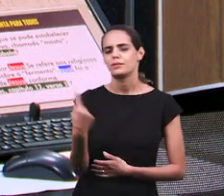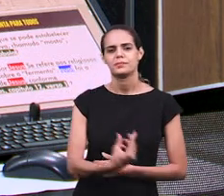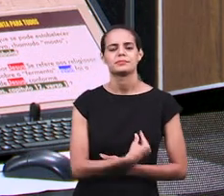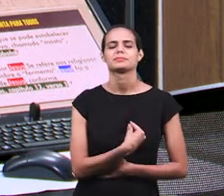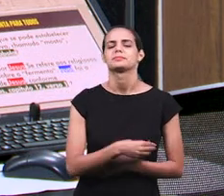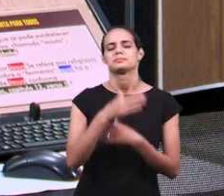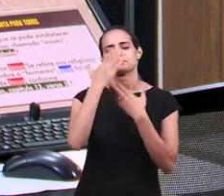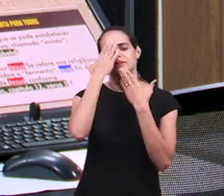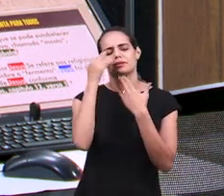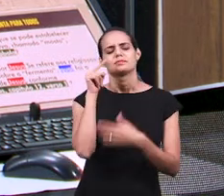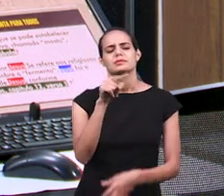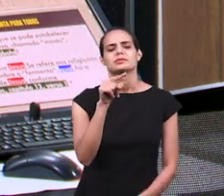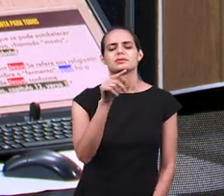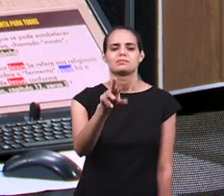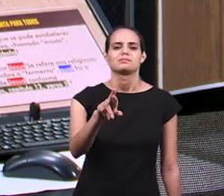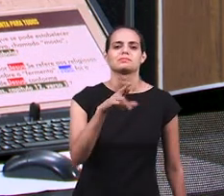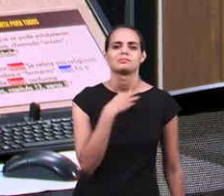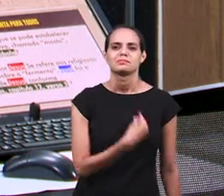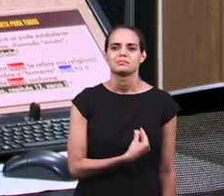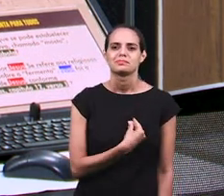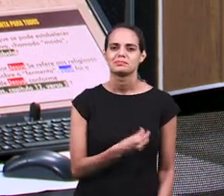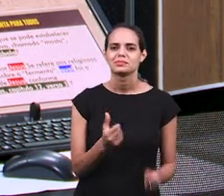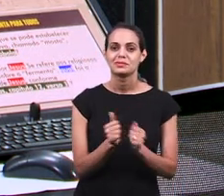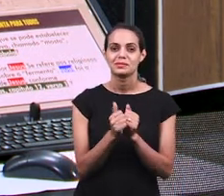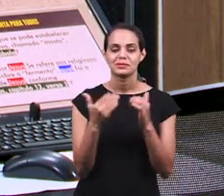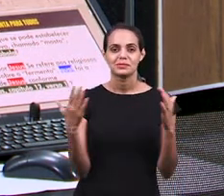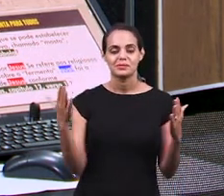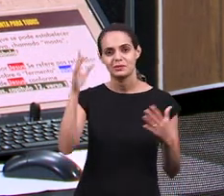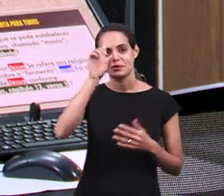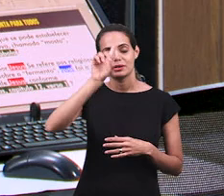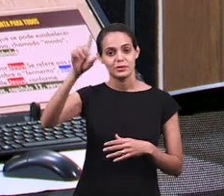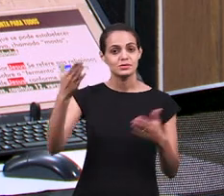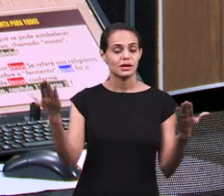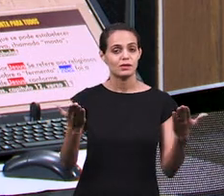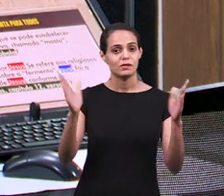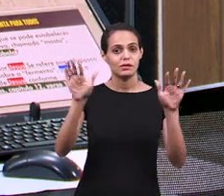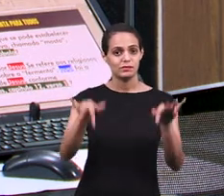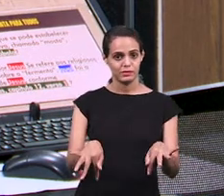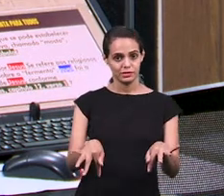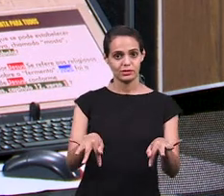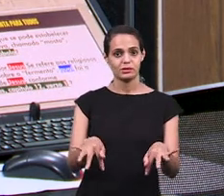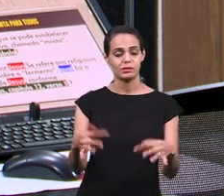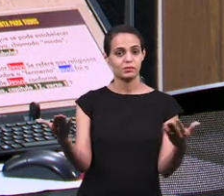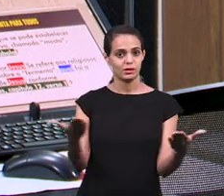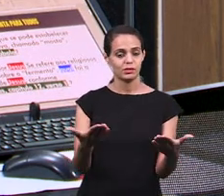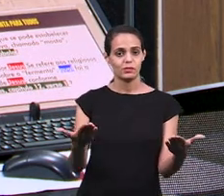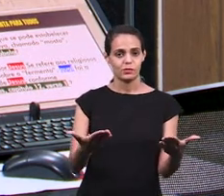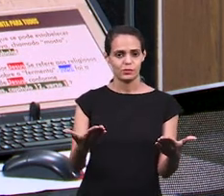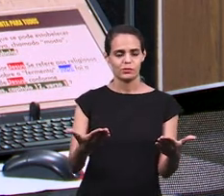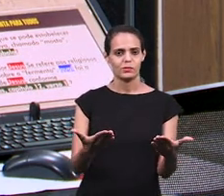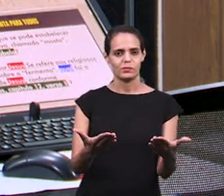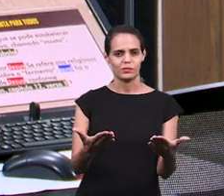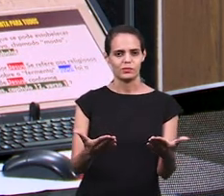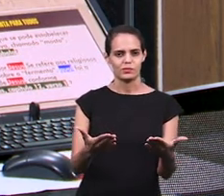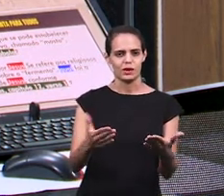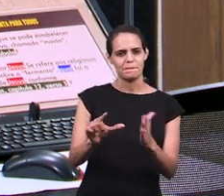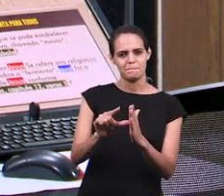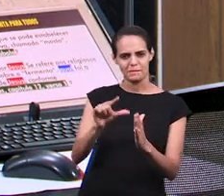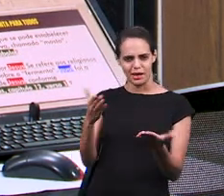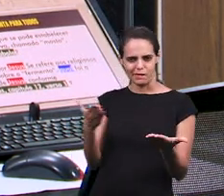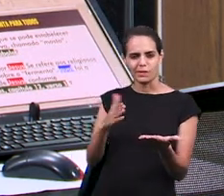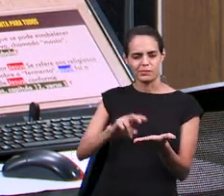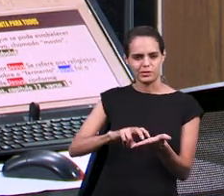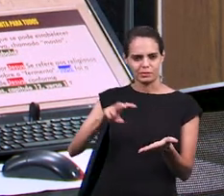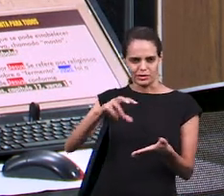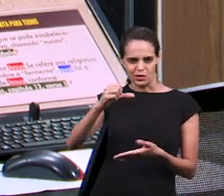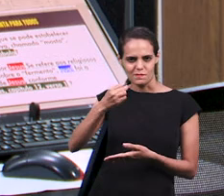pela sua participação, muito bem colocada, glória a Deus. Assim, irmãos, nós encerramos essa parte agora, mais cedo